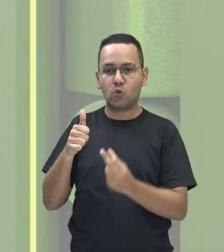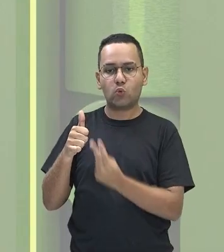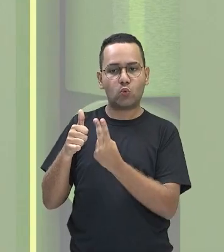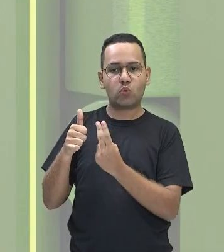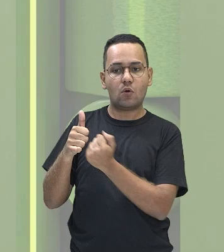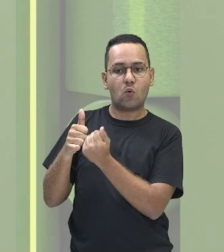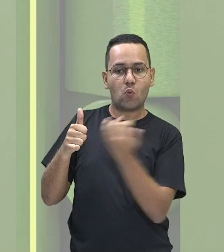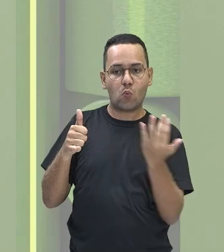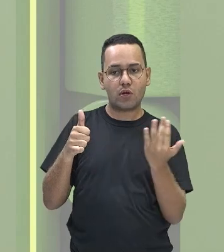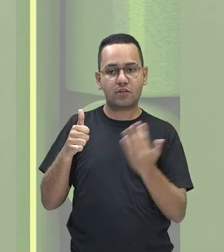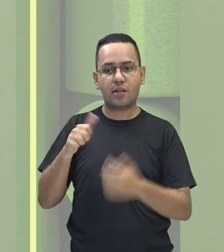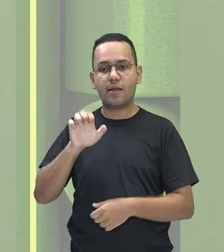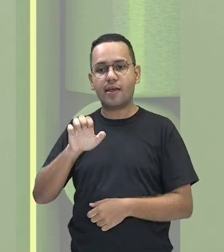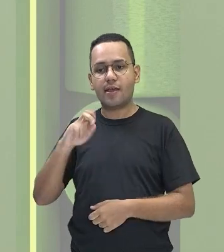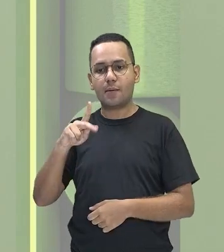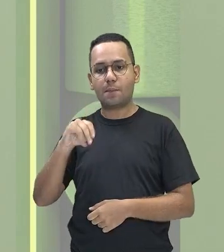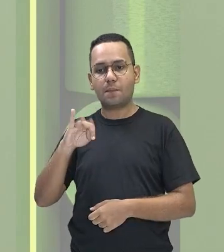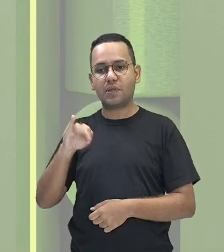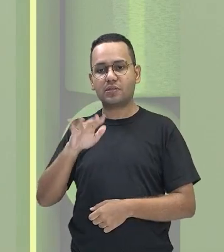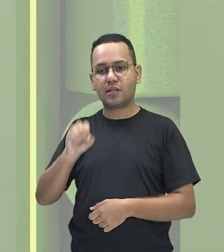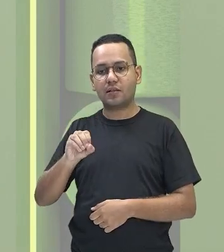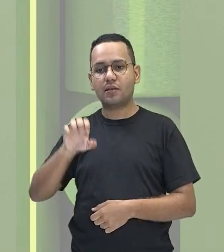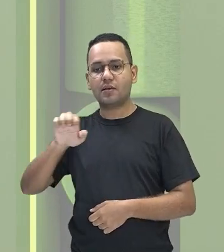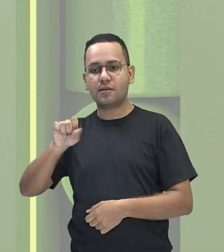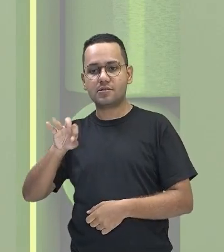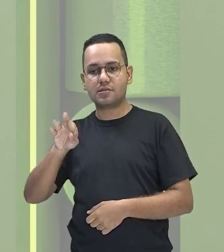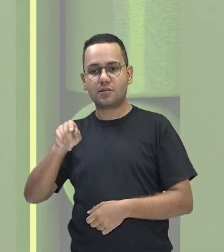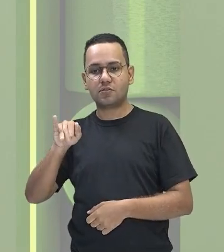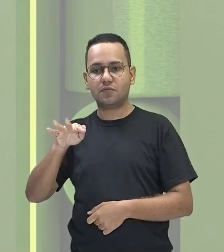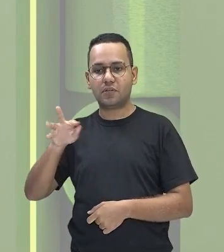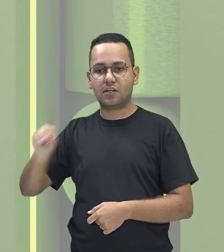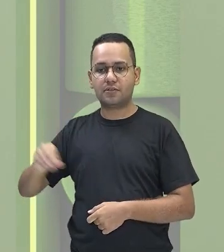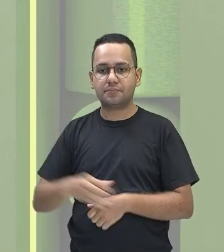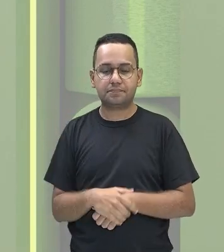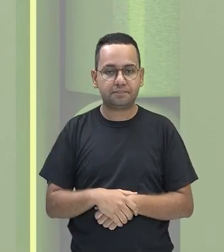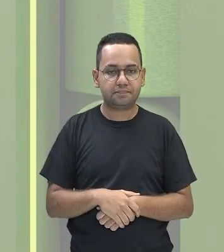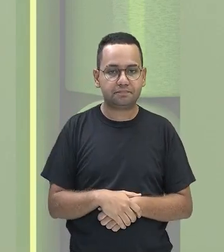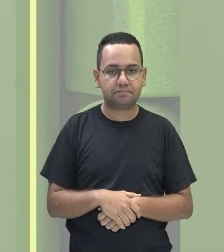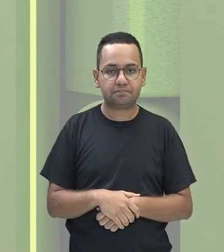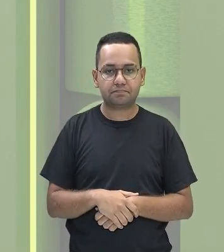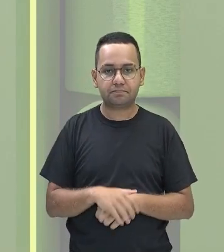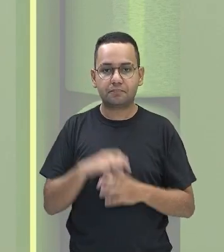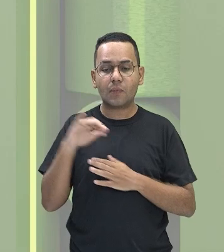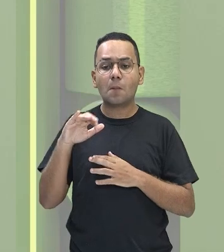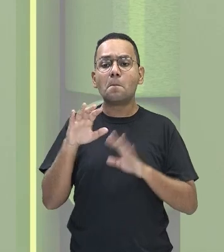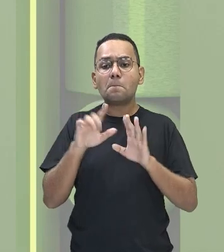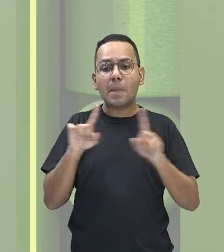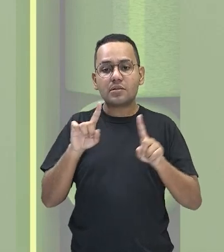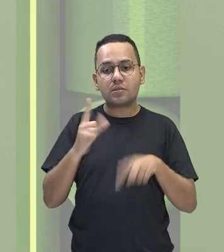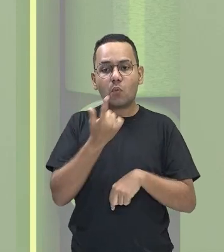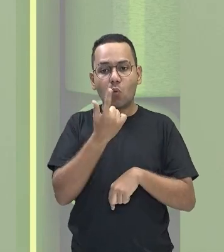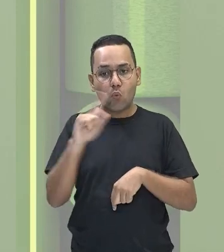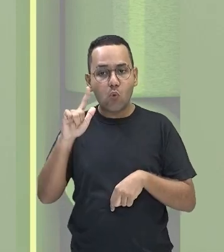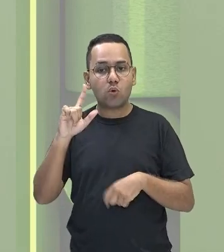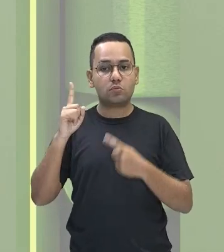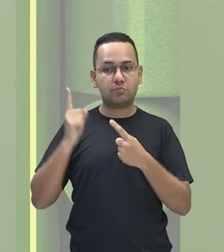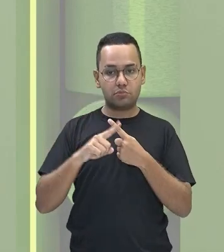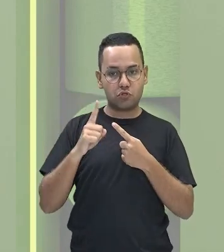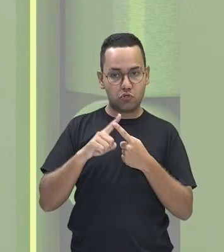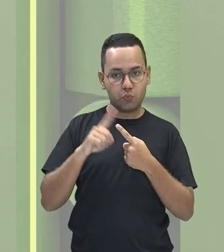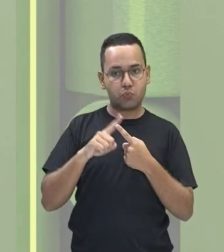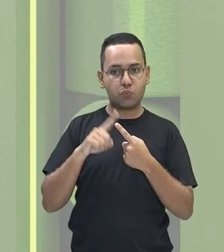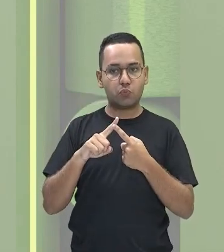epitélio estratificado. Mas olha só que interessante, existe ainda um outro tipo de epitélio que